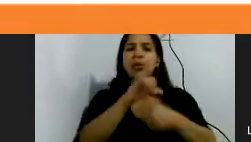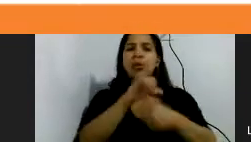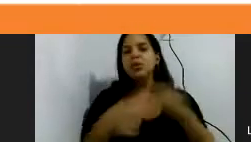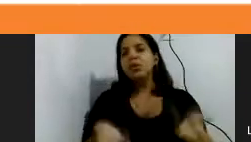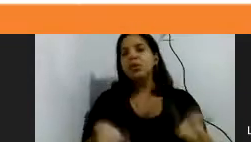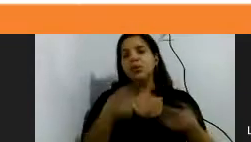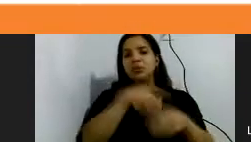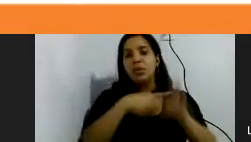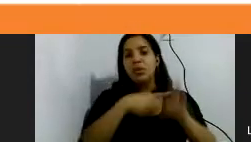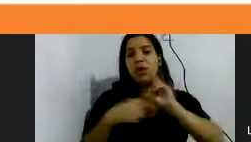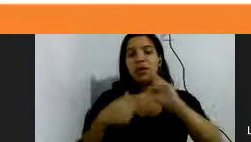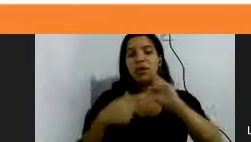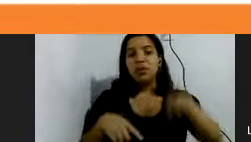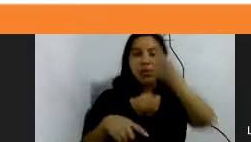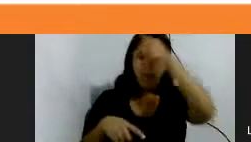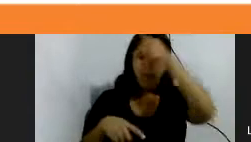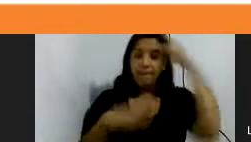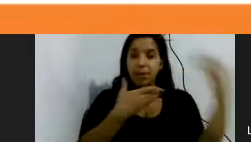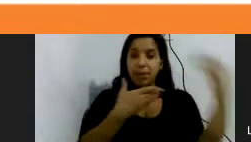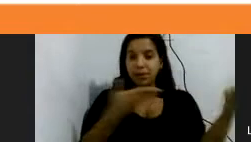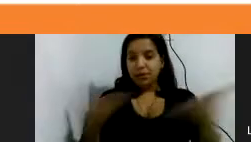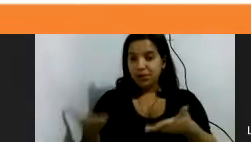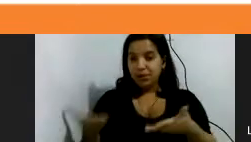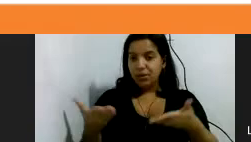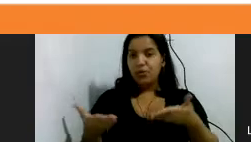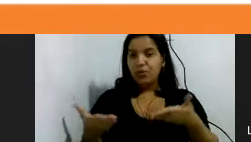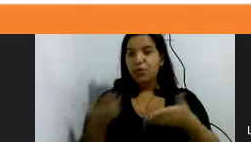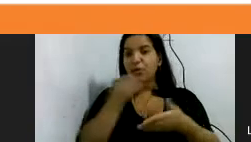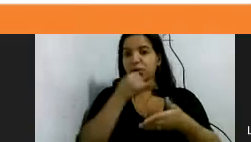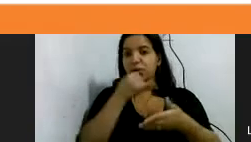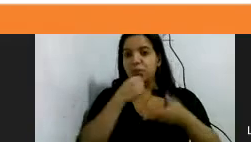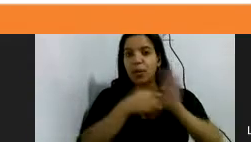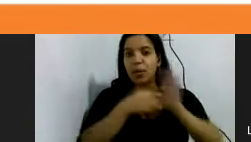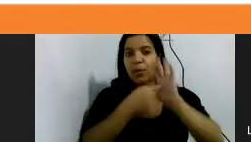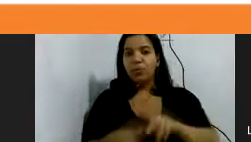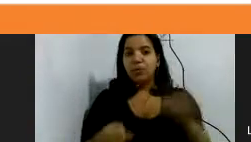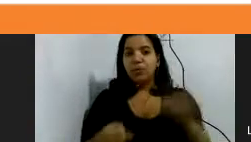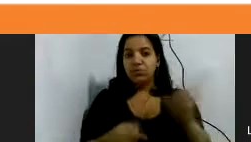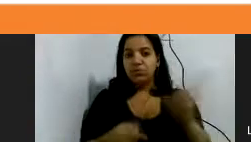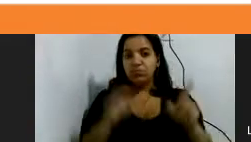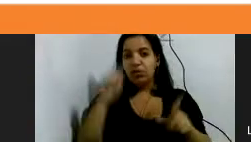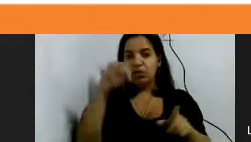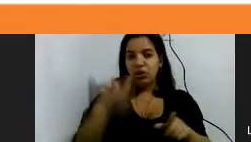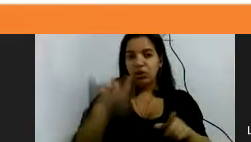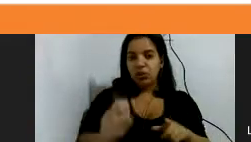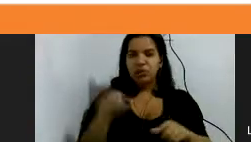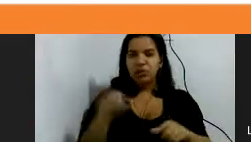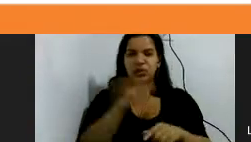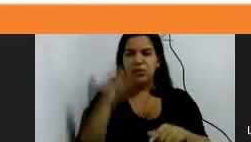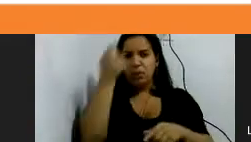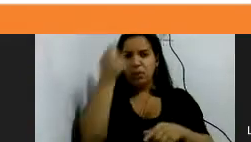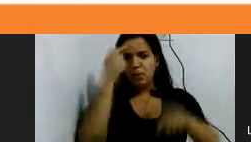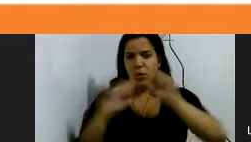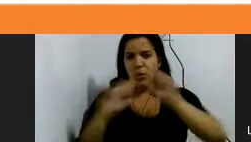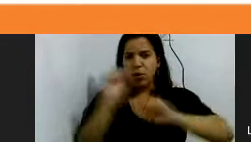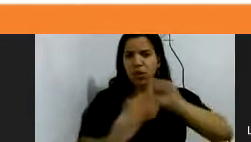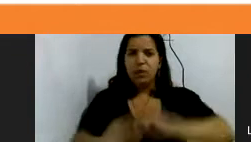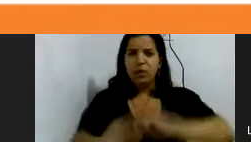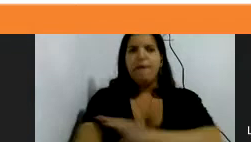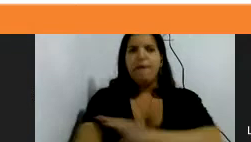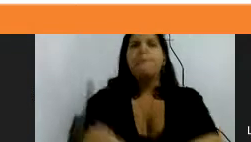para o resultado do paciente, levando em consideração essa expressão? O que vocês acham?